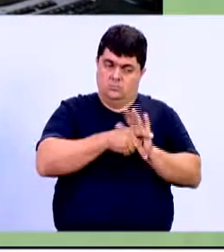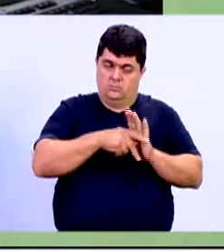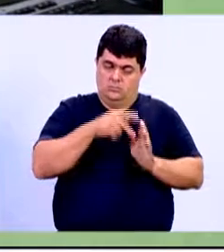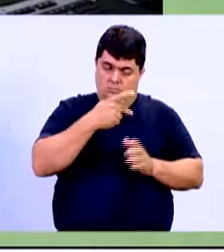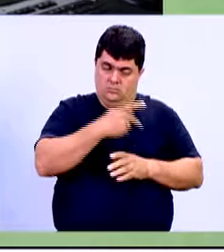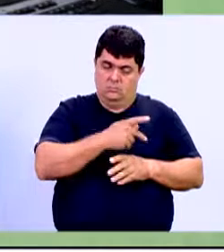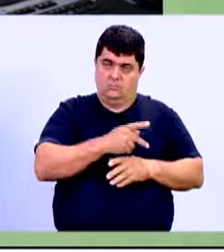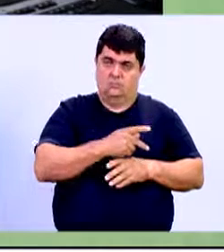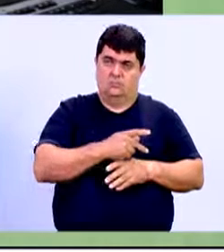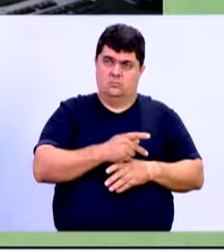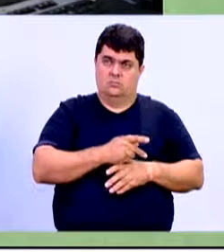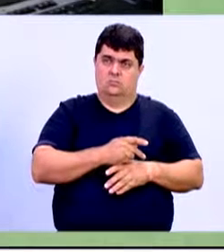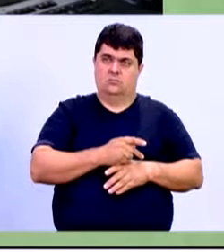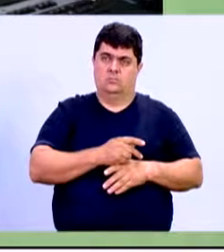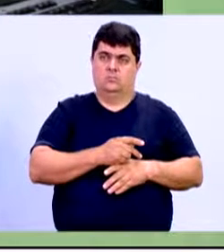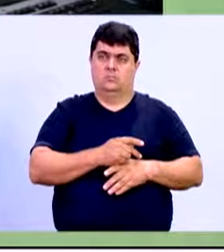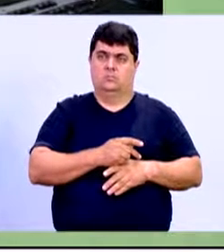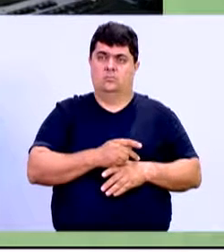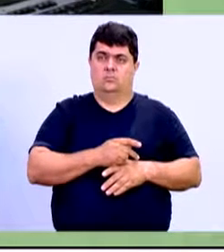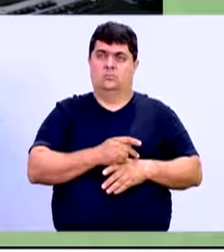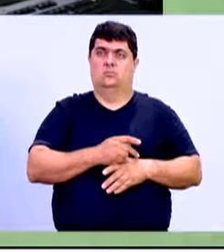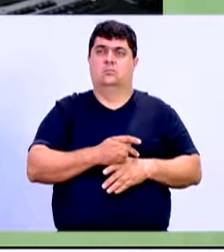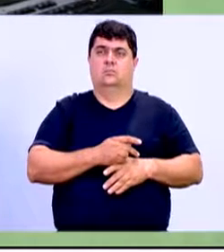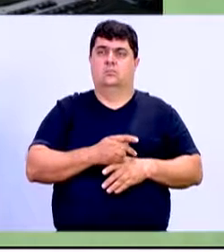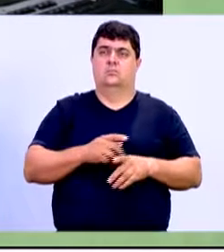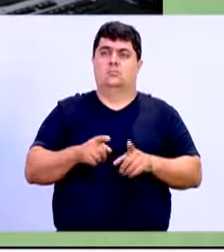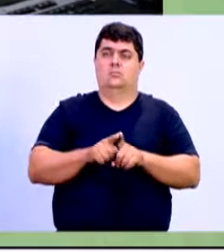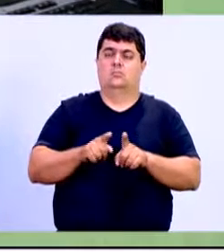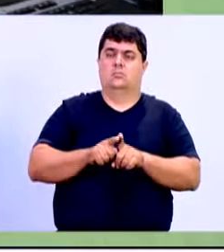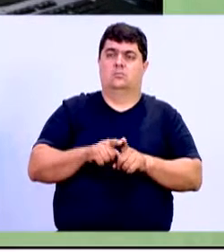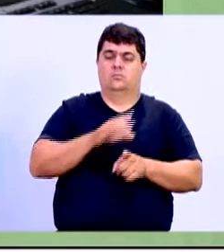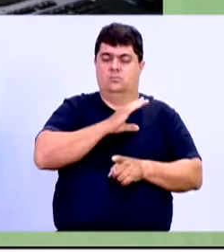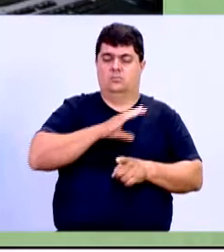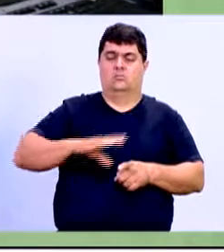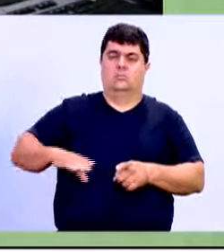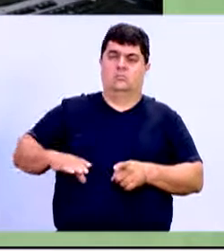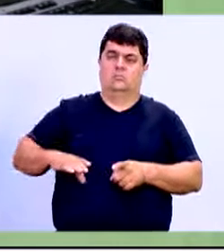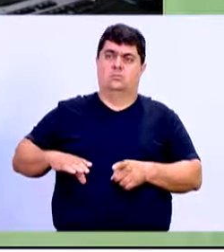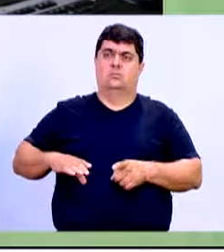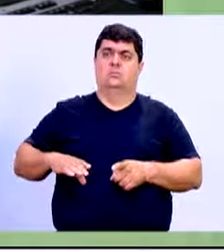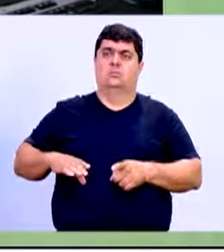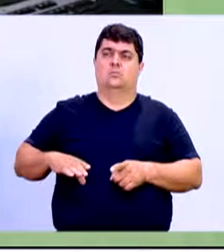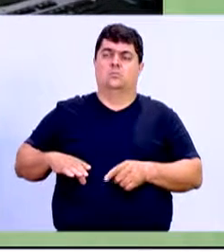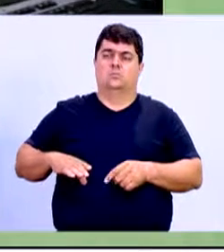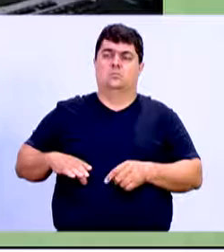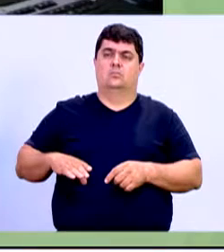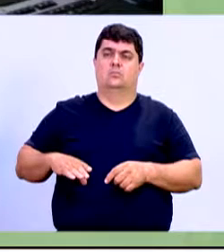tá? Coordenadoria de sistemas de informação, e a coordenadoria de